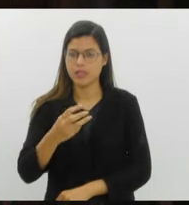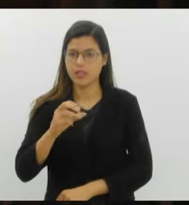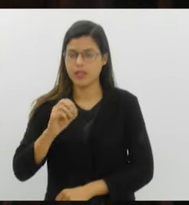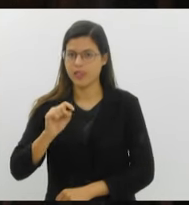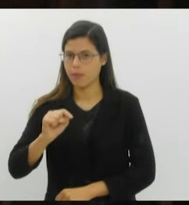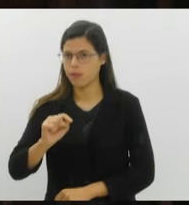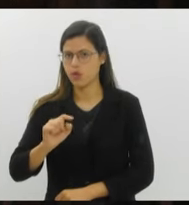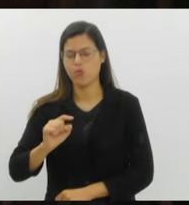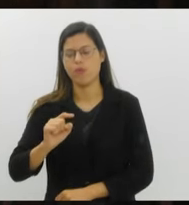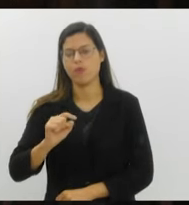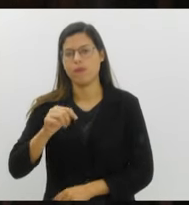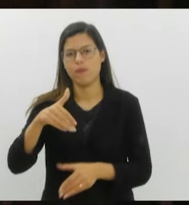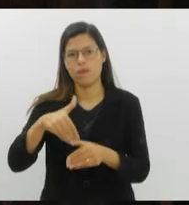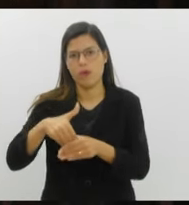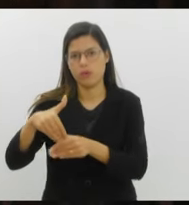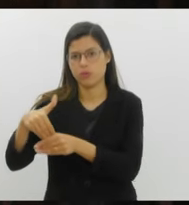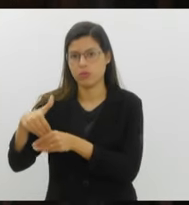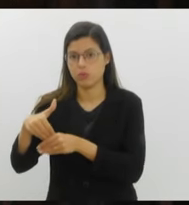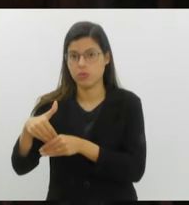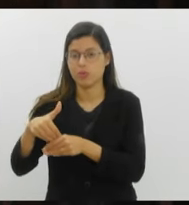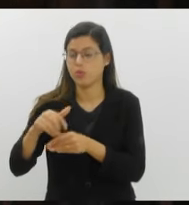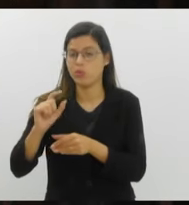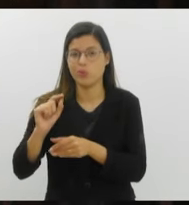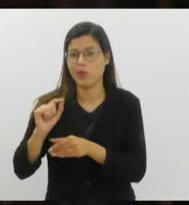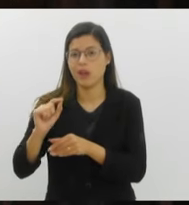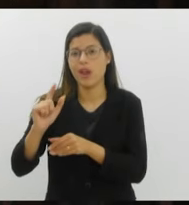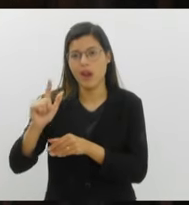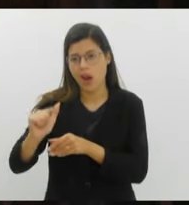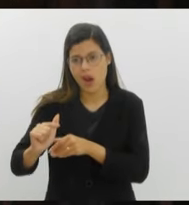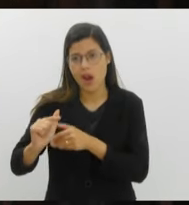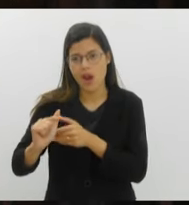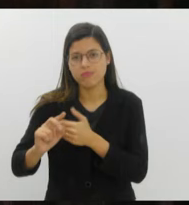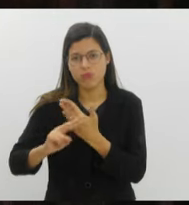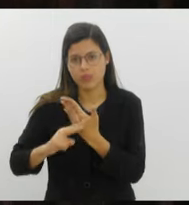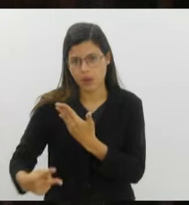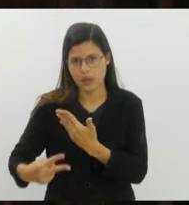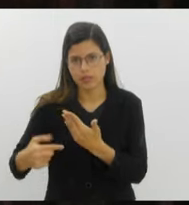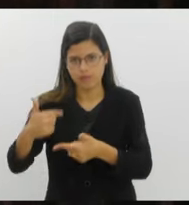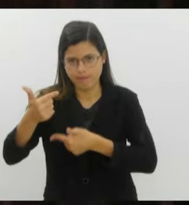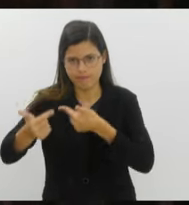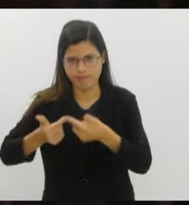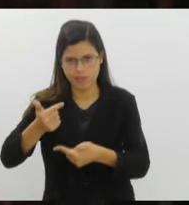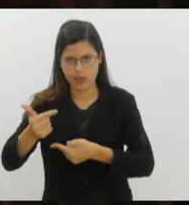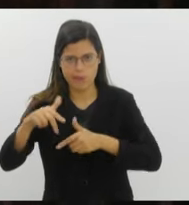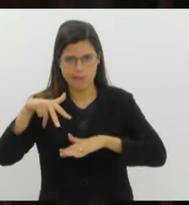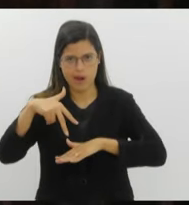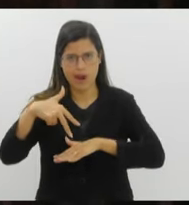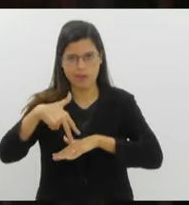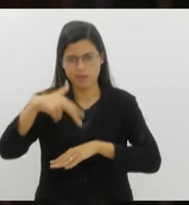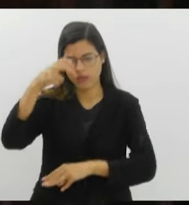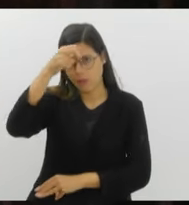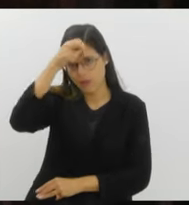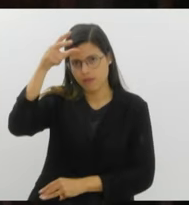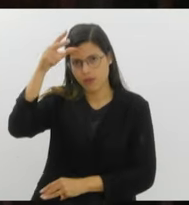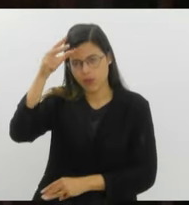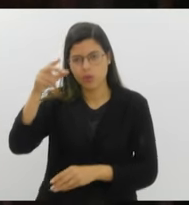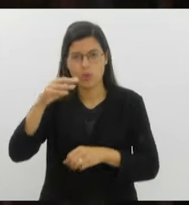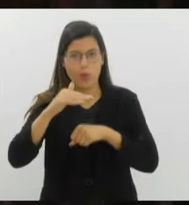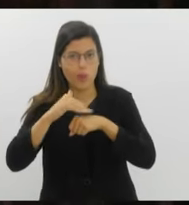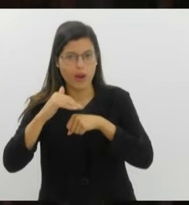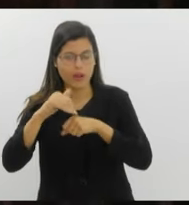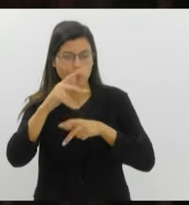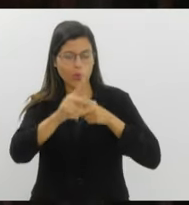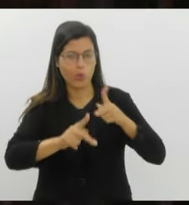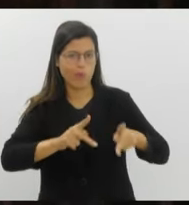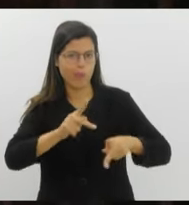votos, que foi fruto do nosso trabalho à frente da prefeitura, o carinho do povo de Macuco comigo,